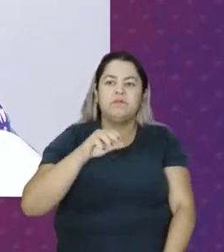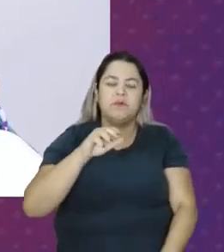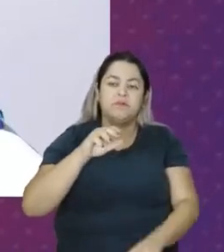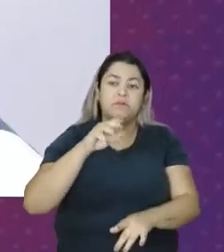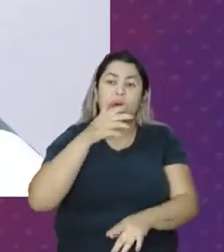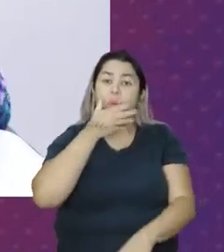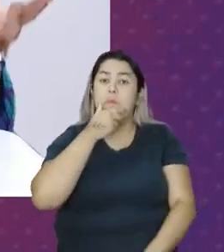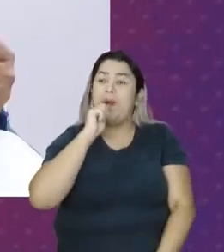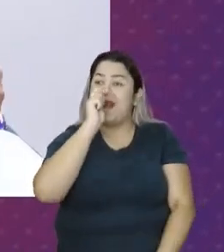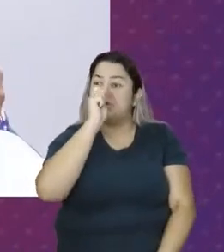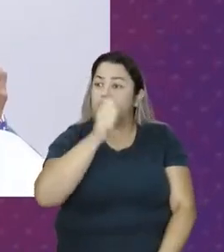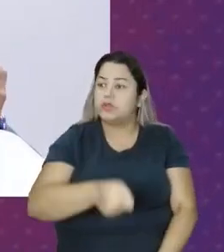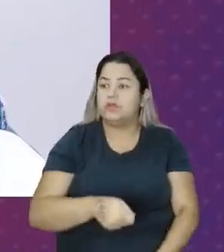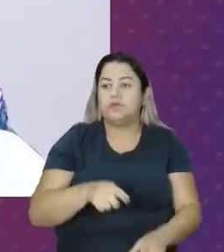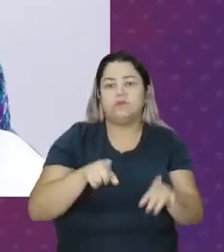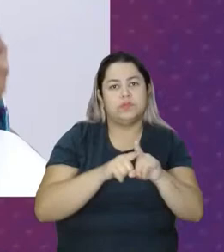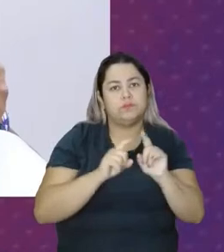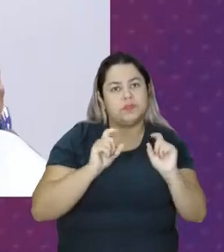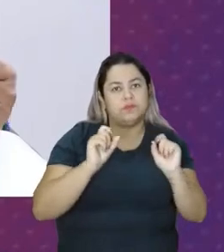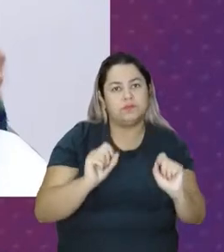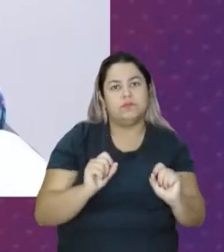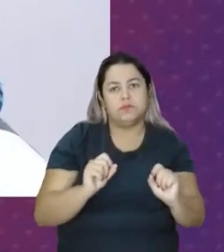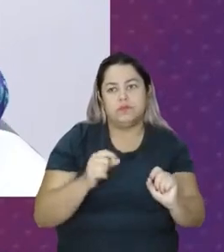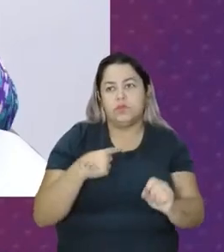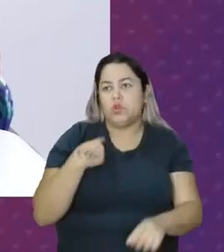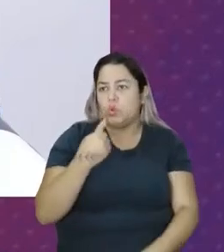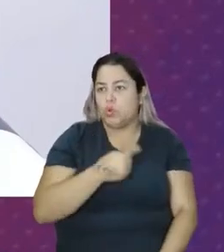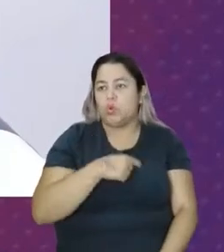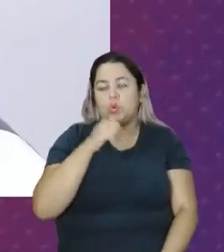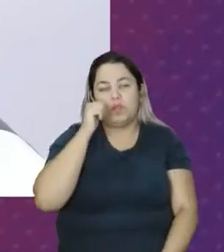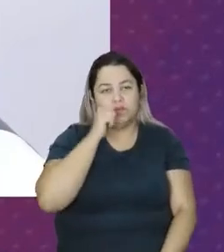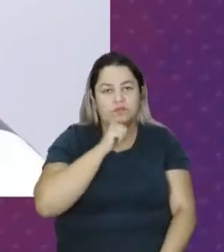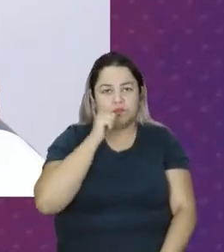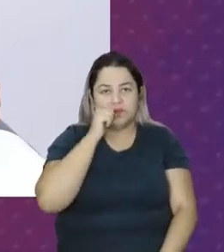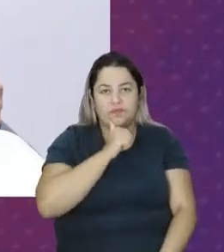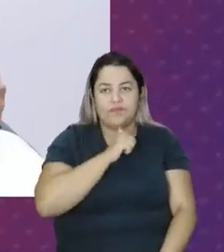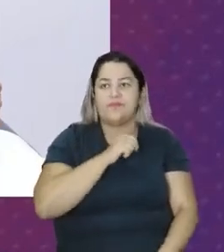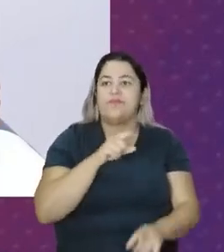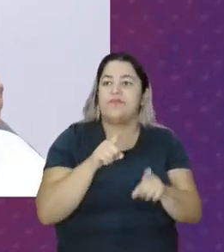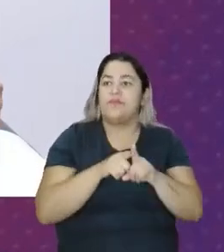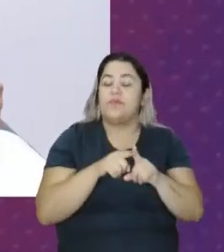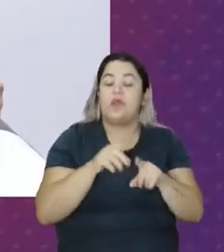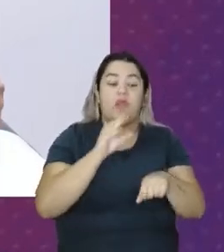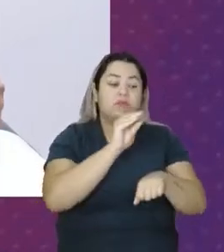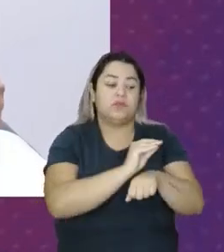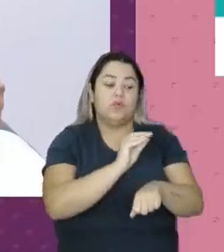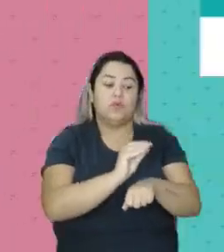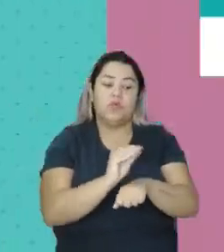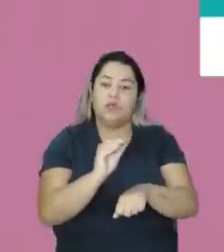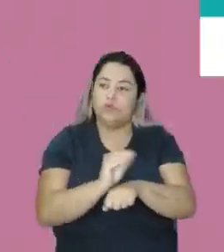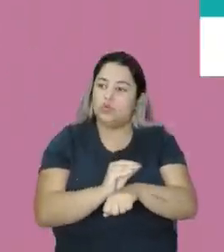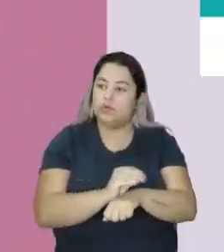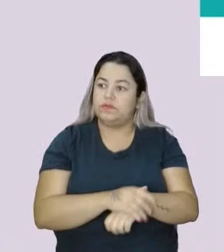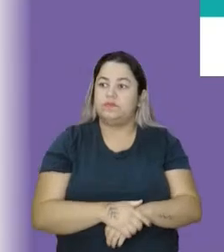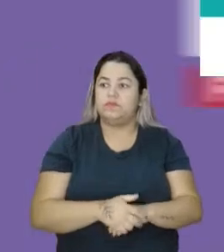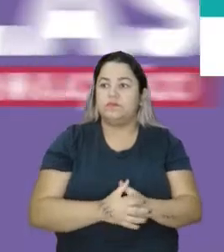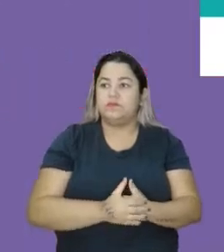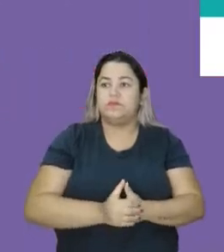patriarcalismo, que nos relega, nós mulheres, a ser cuidadoras.